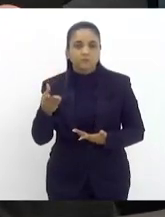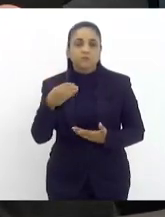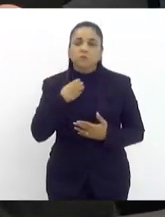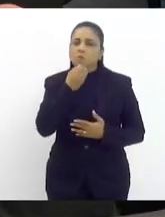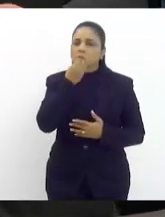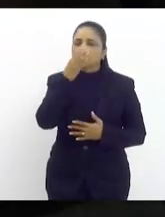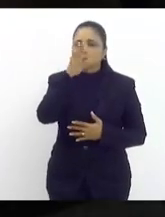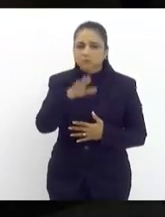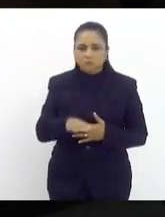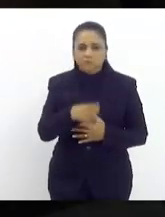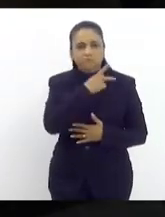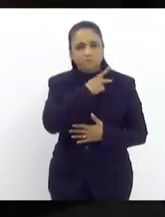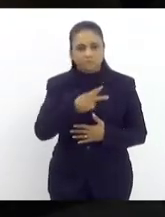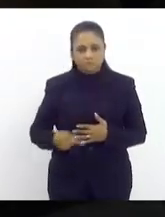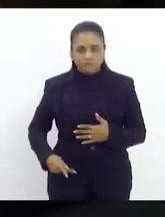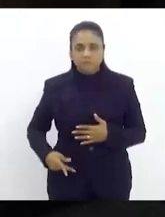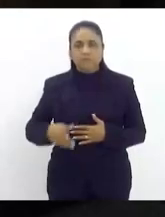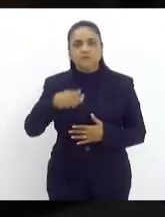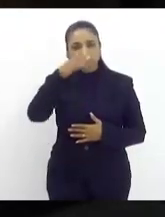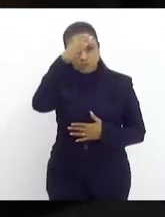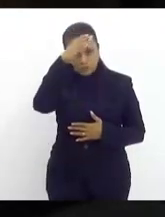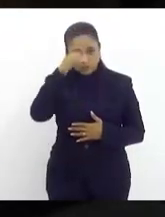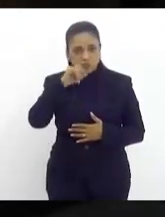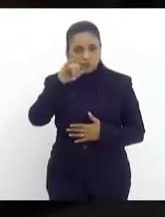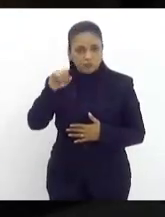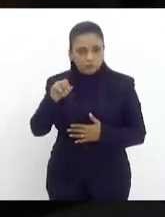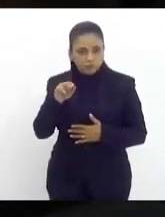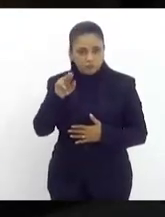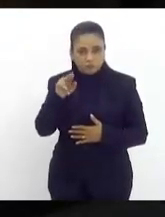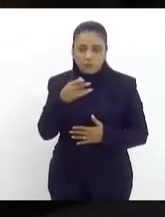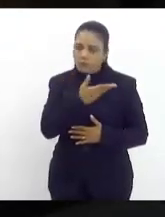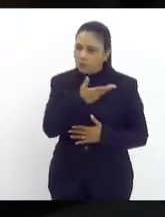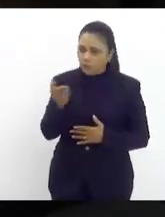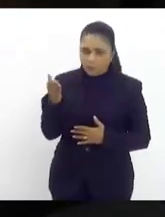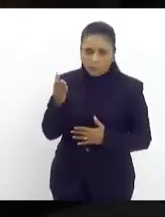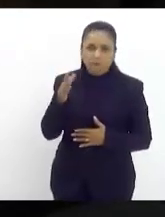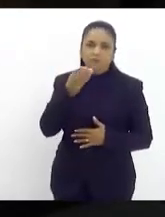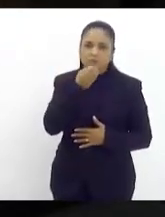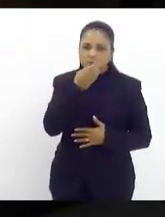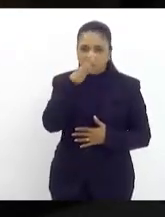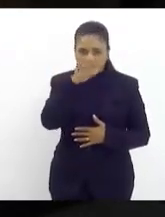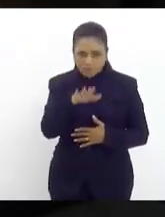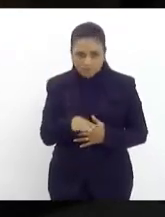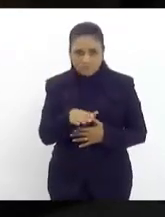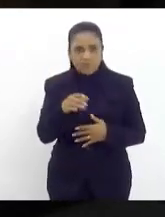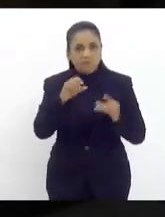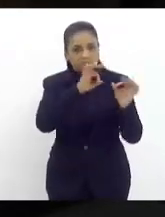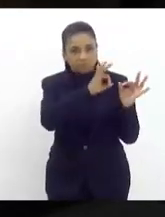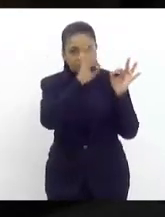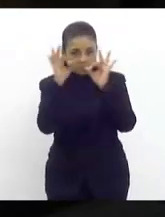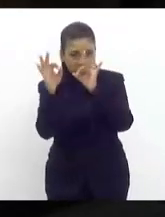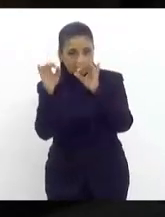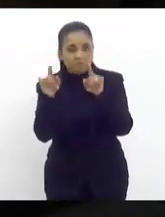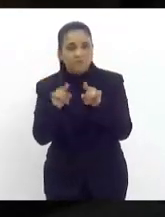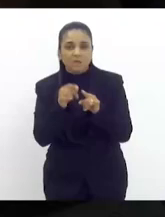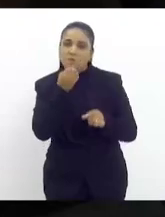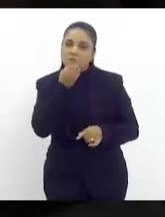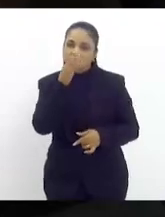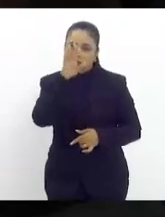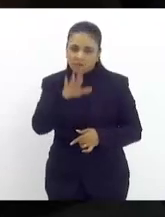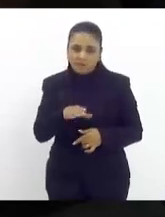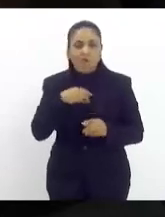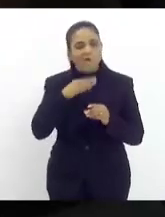Boa tarde, presidente. Boa tarde, Tia Ju, todos os nossos pares aqui e todos que estão nos assistindo. Eu voto, sim, no Adolfo